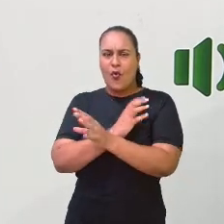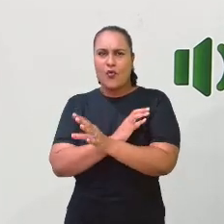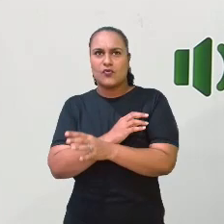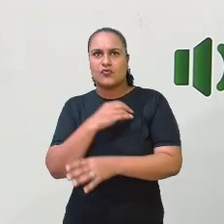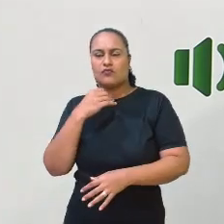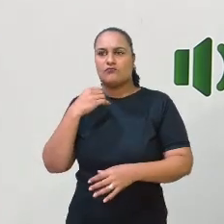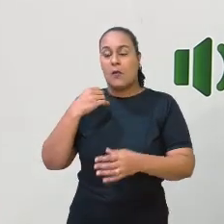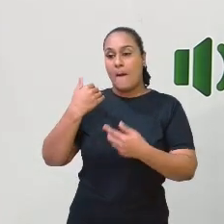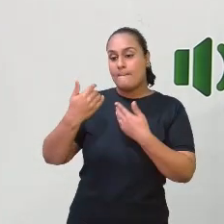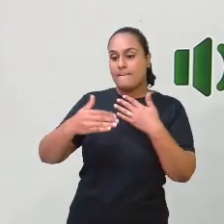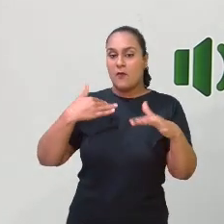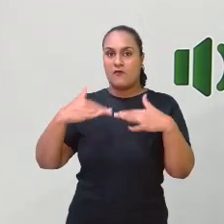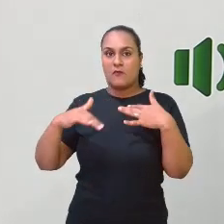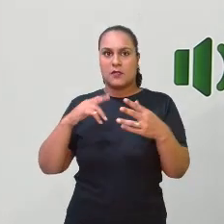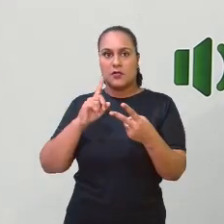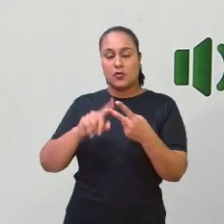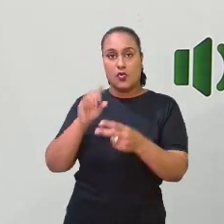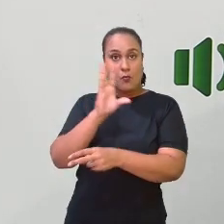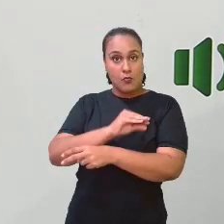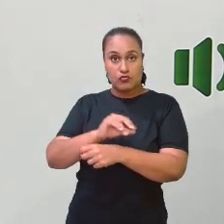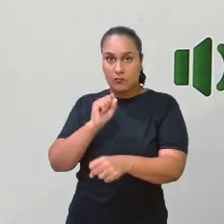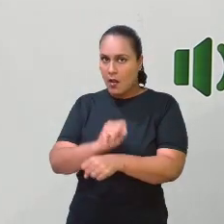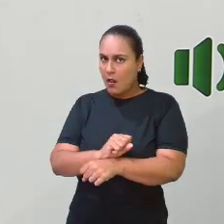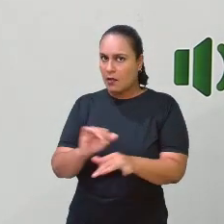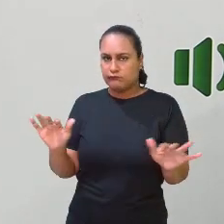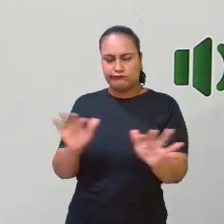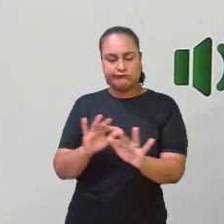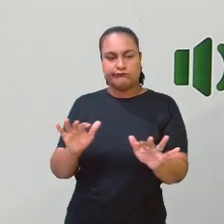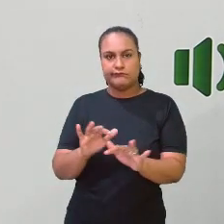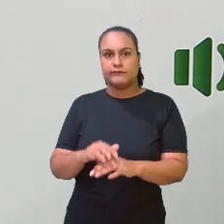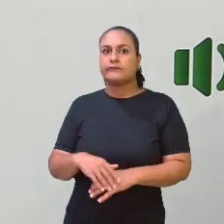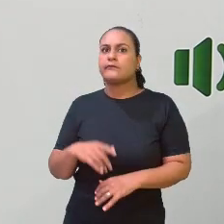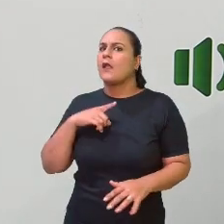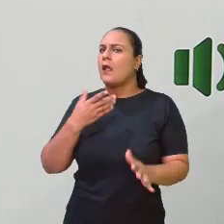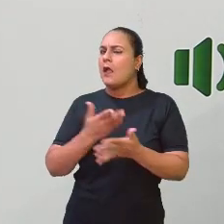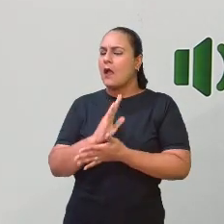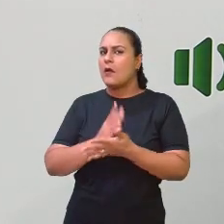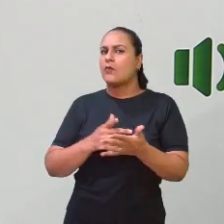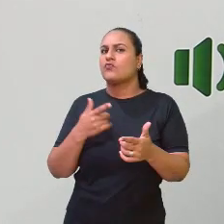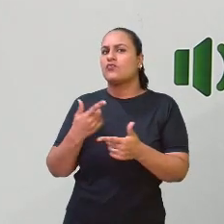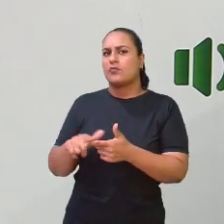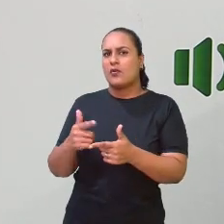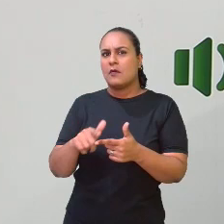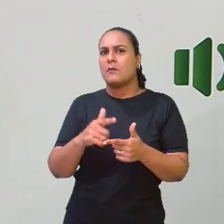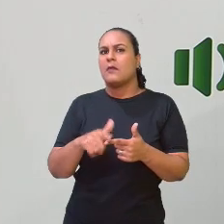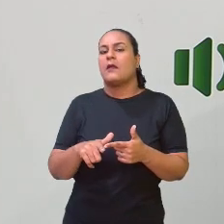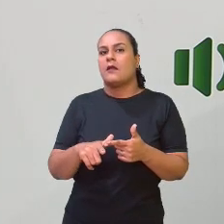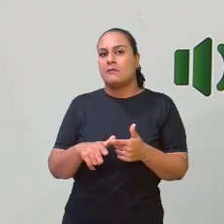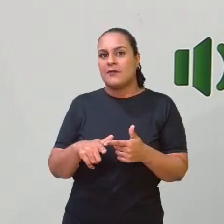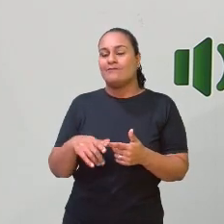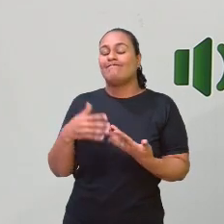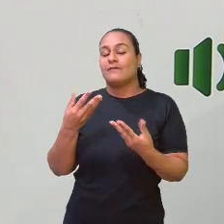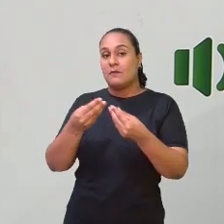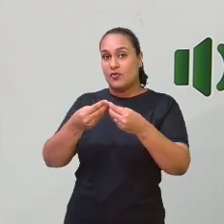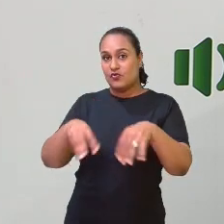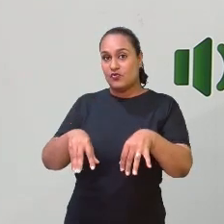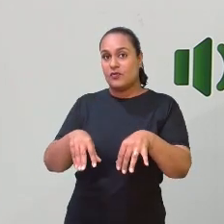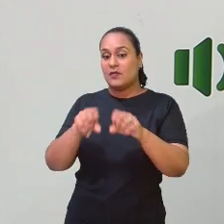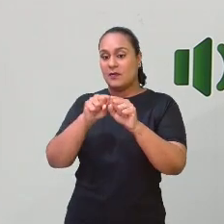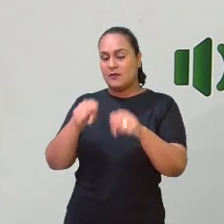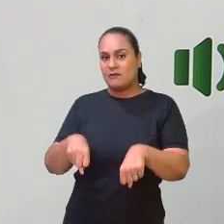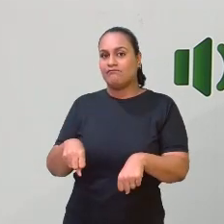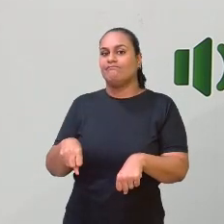funcione também. Existem alguns problemas que afetam o sistema locomotor. Trouxe alguns